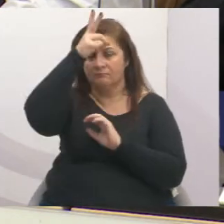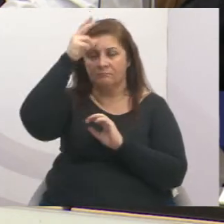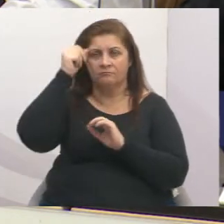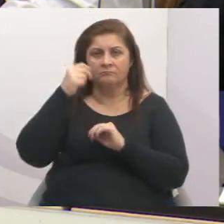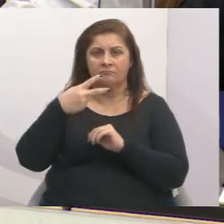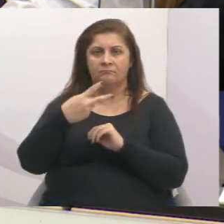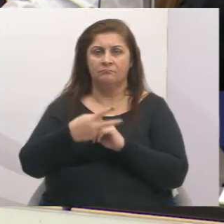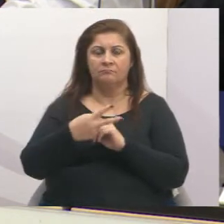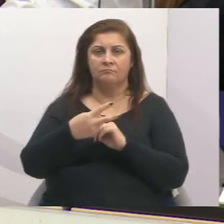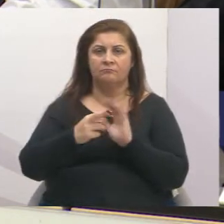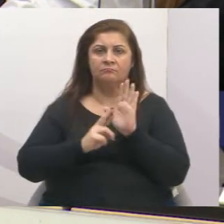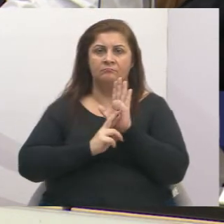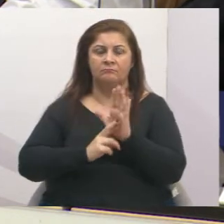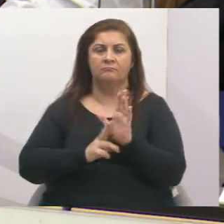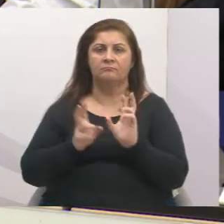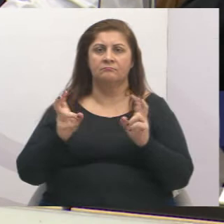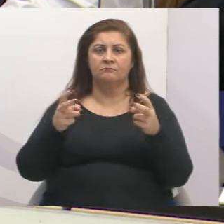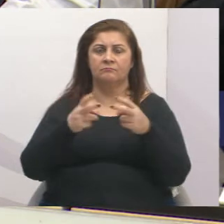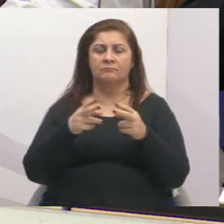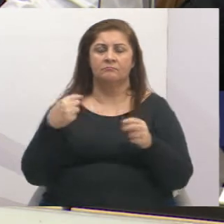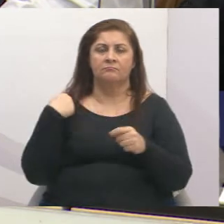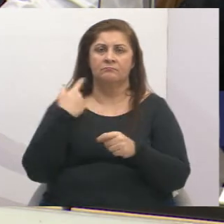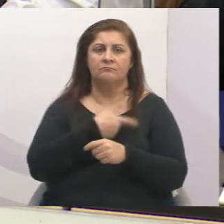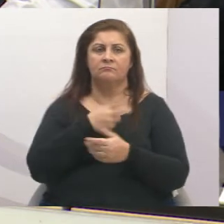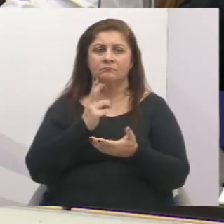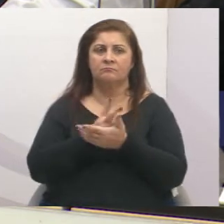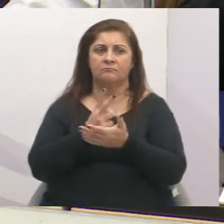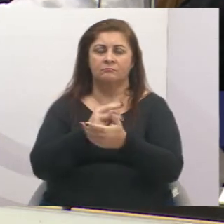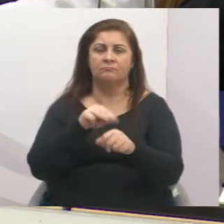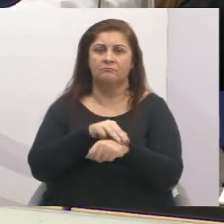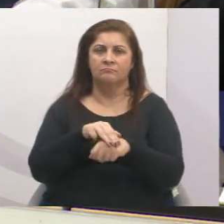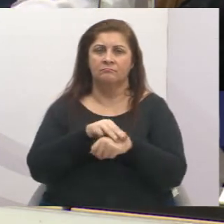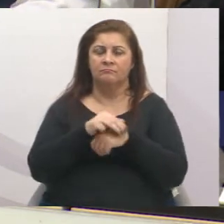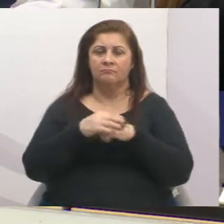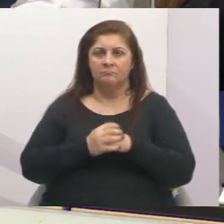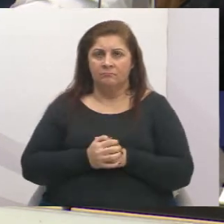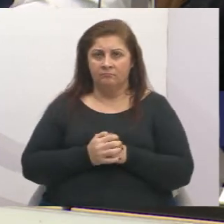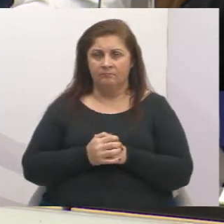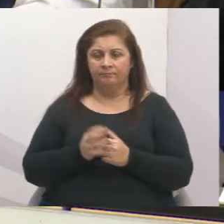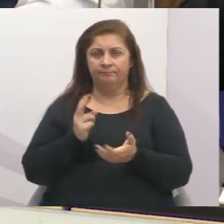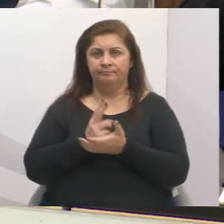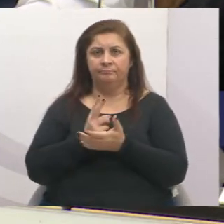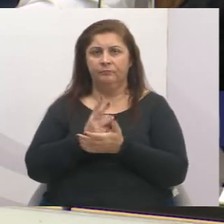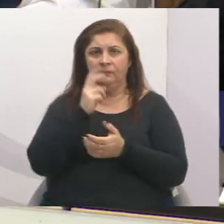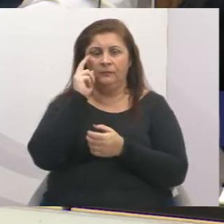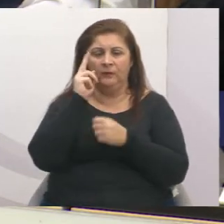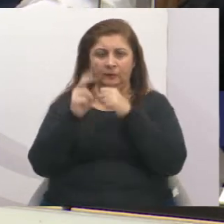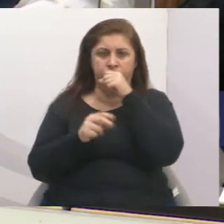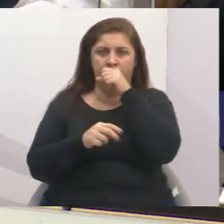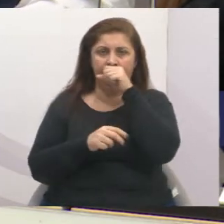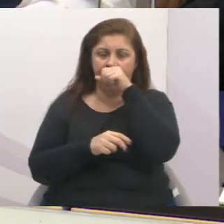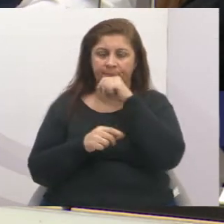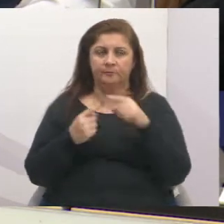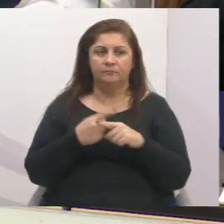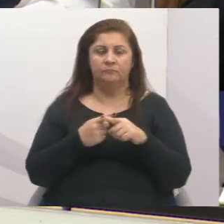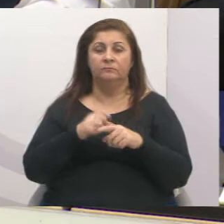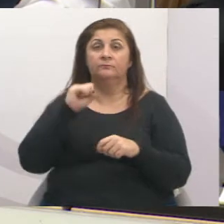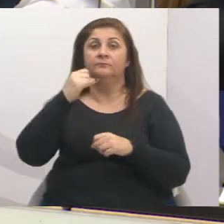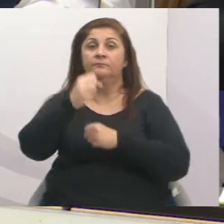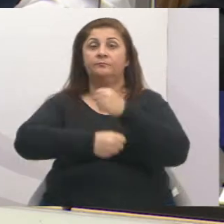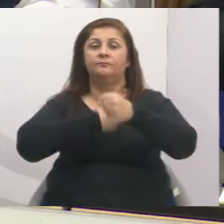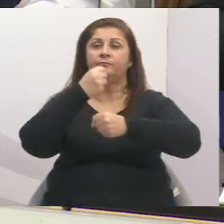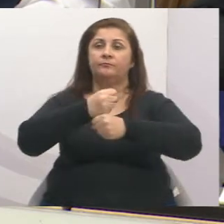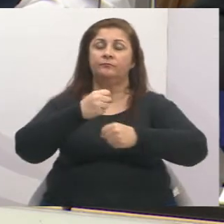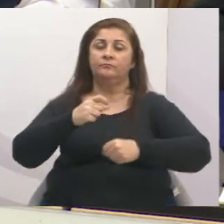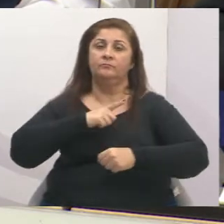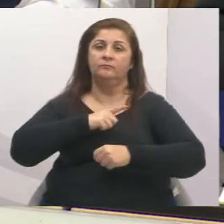Municipal, para que a gente possa continuar discutindo, para que a gente possa continuar acompanhando, até mesmo porque, se o ano que vem melhorar